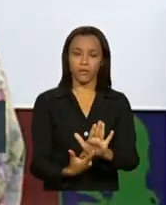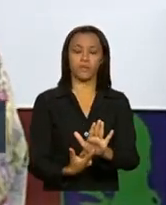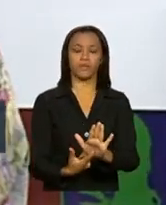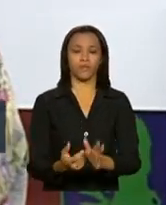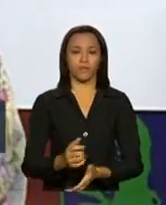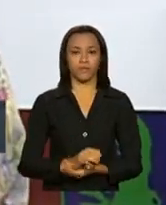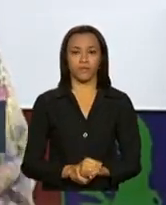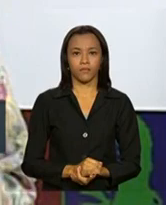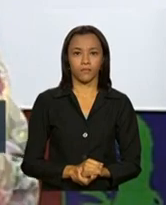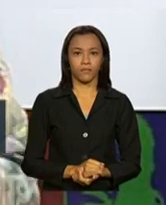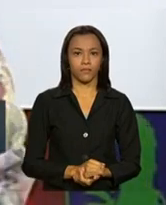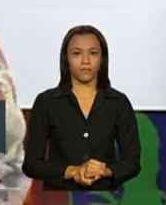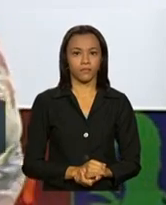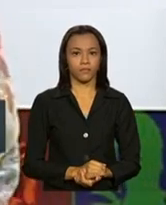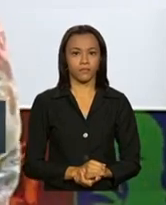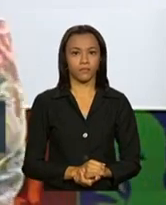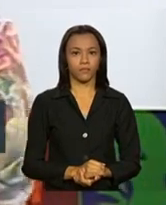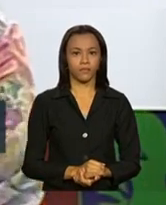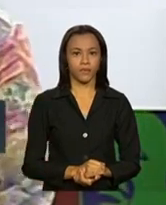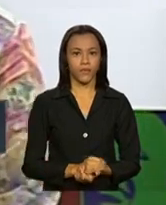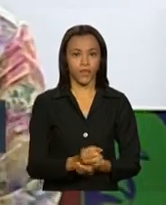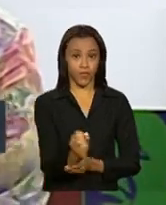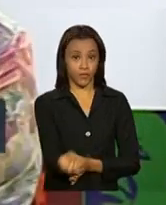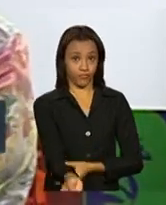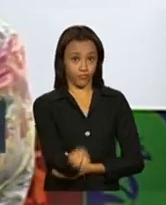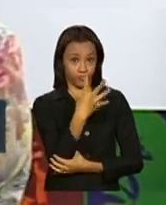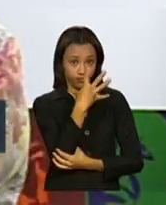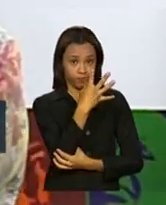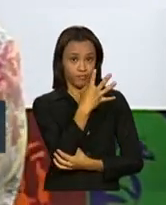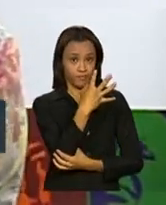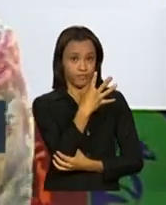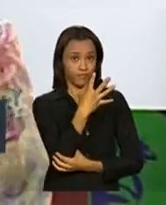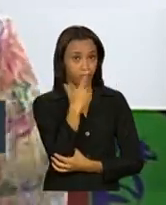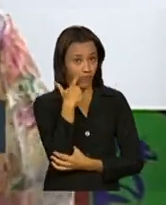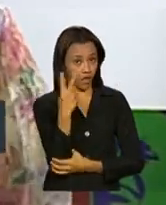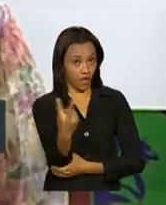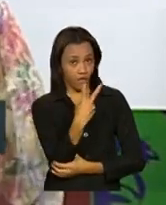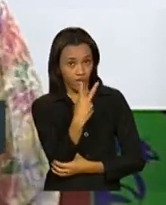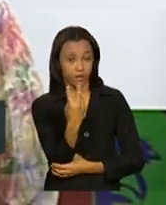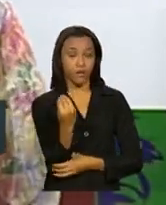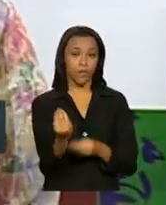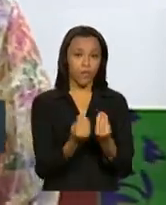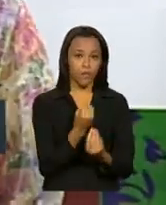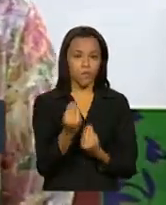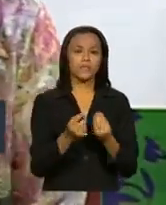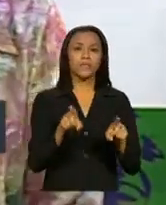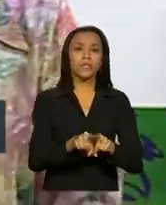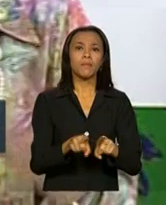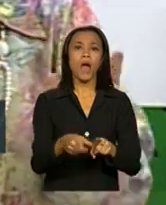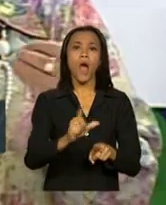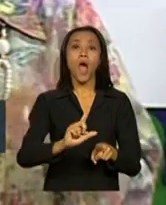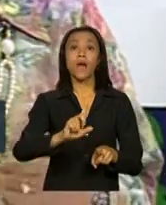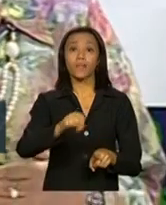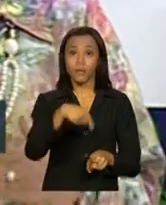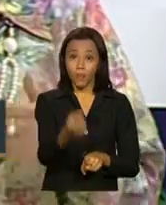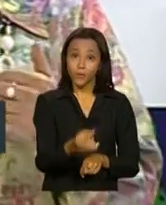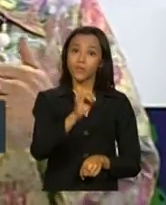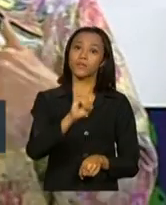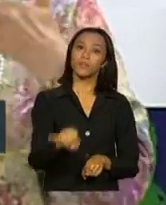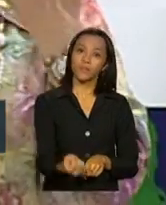apresentada em slides PowerPoint e mas antes aproveitando E logo